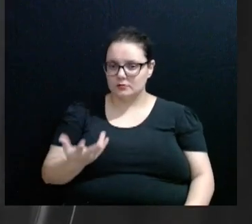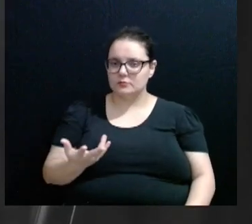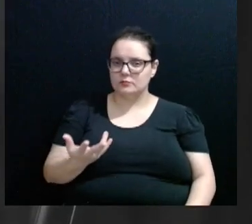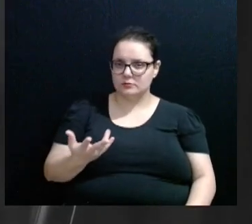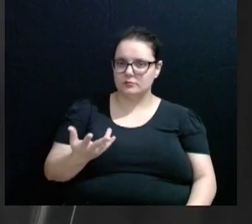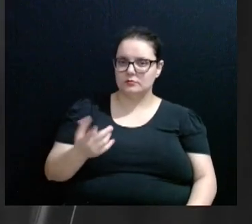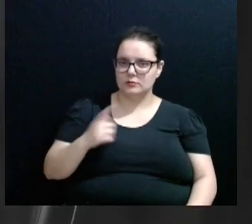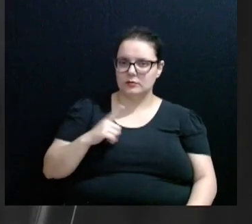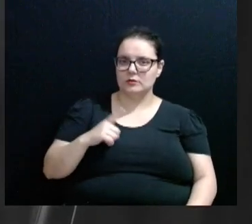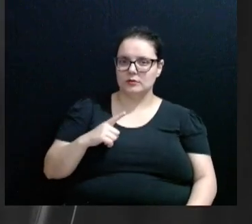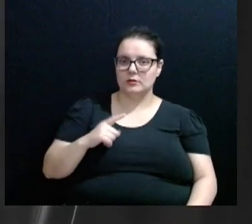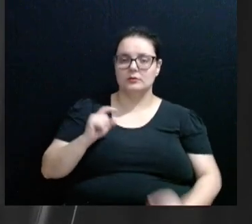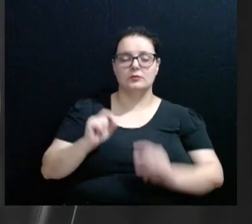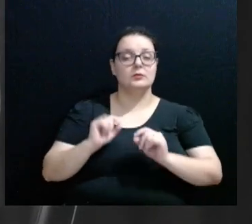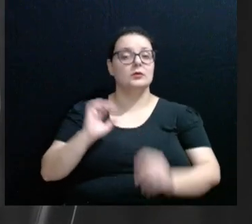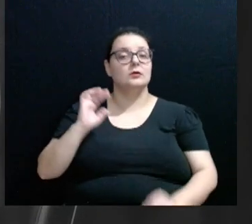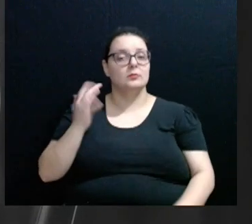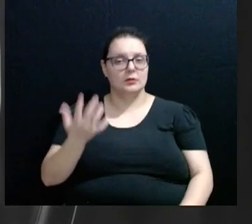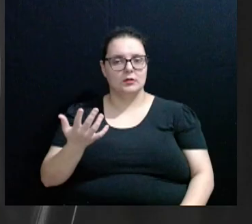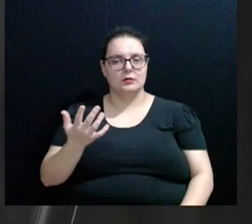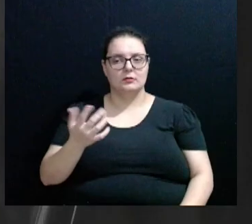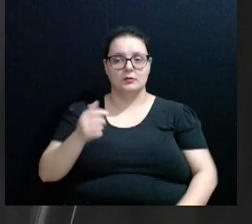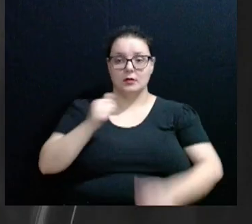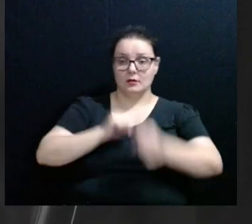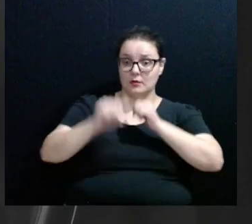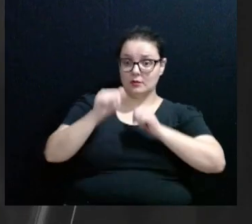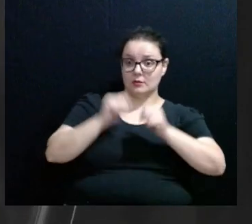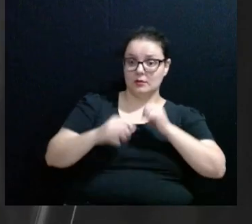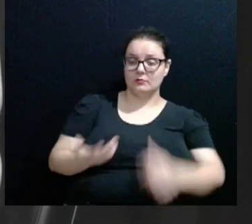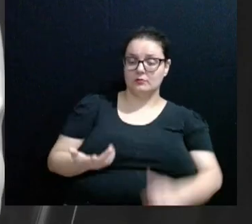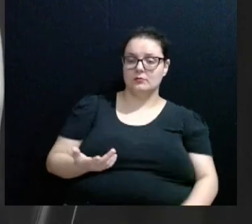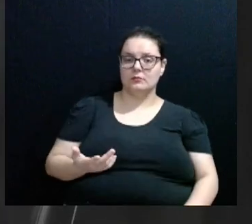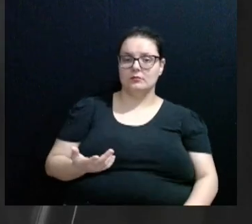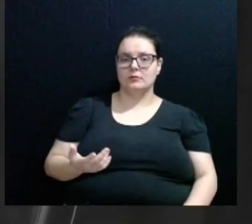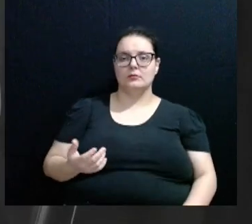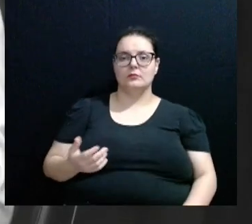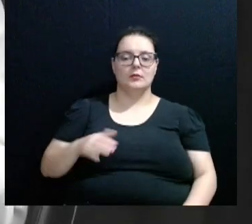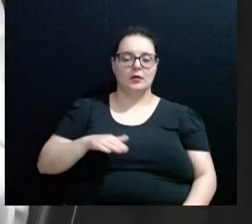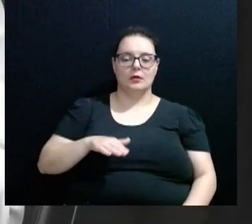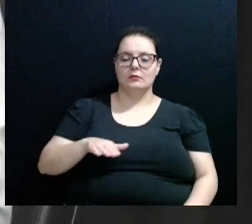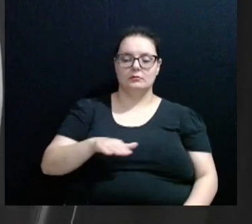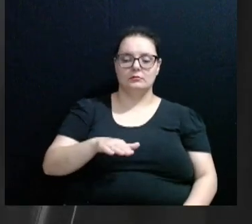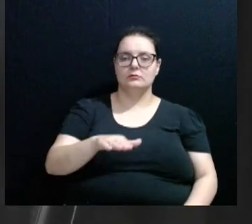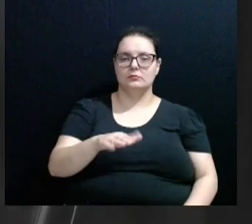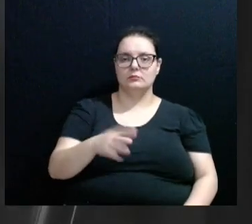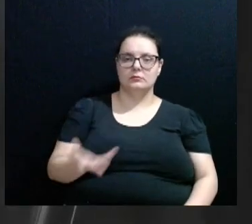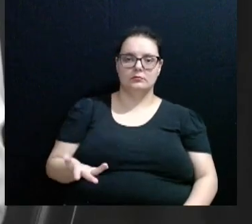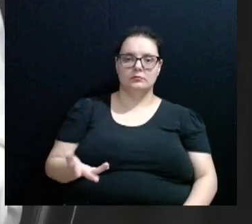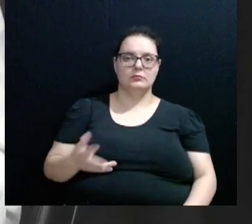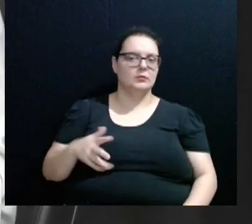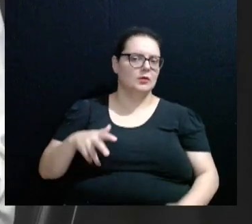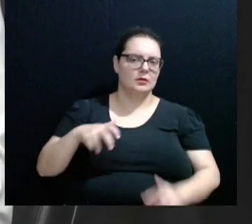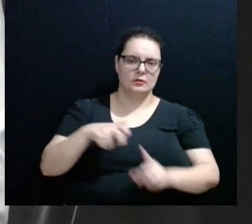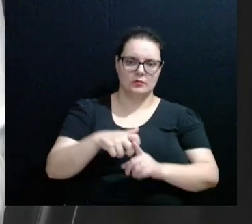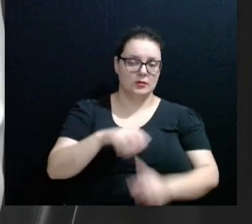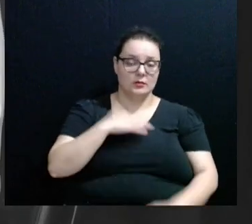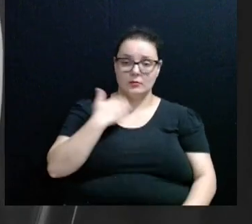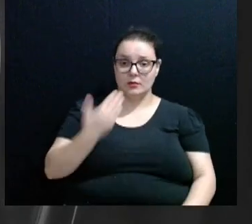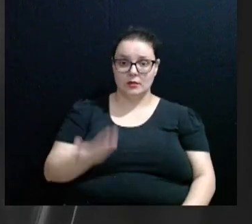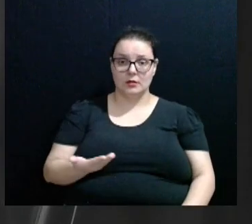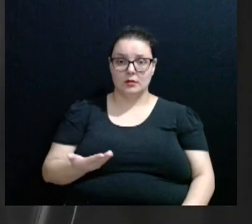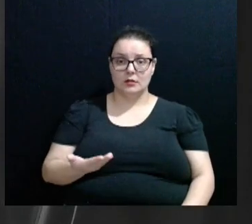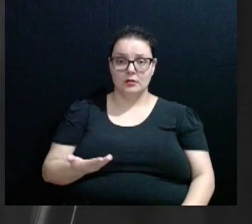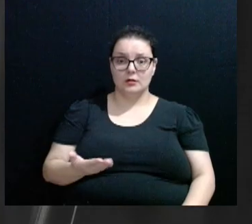olhar do que acontece. A pessoa embriagada pegou um carro e acabou sofrendo acidente, acabou falecendo. Sim.